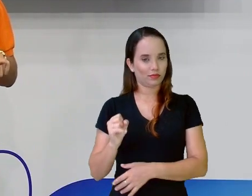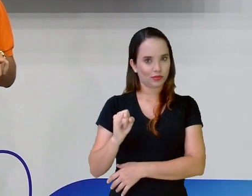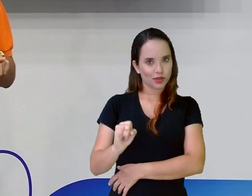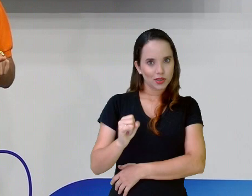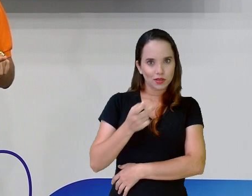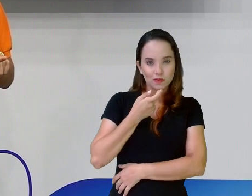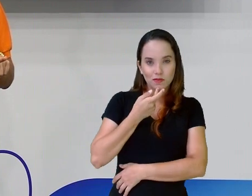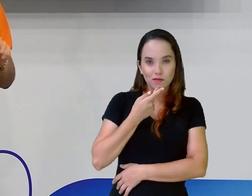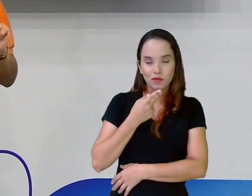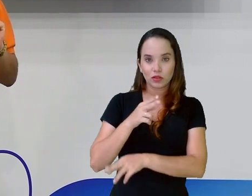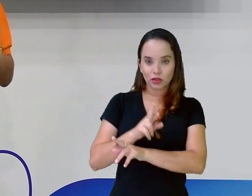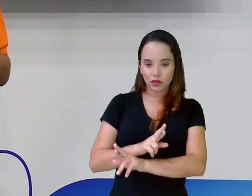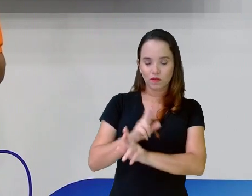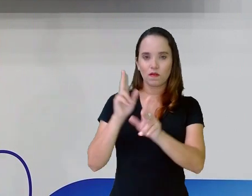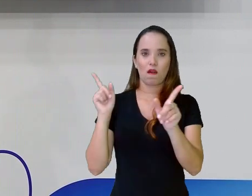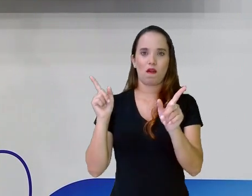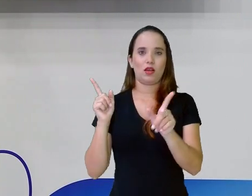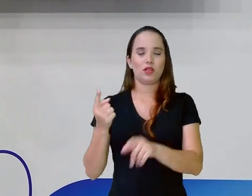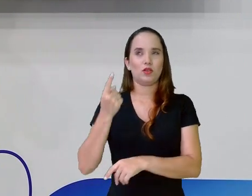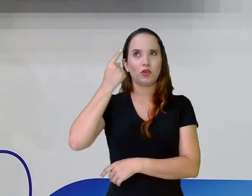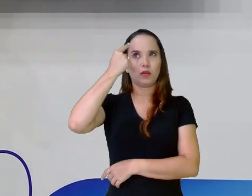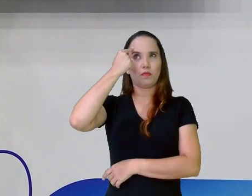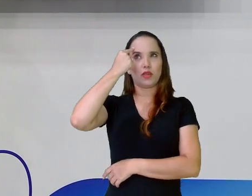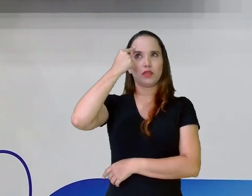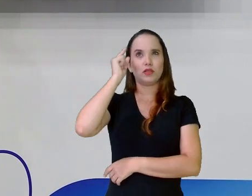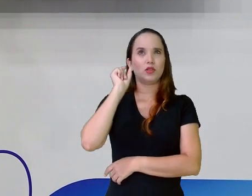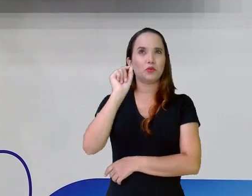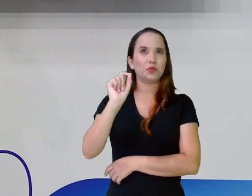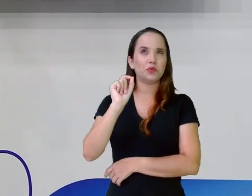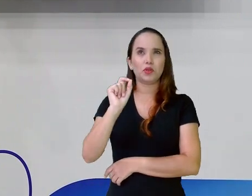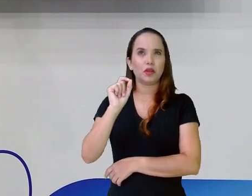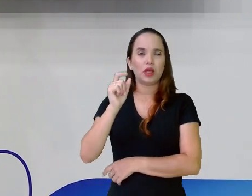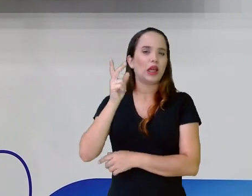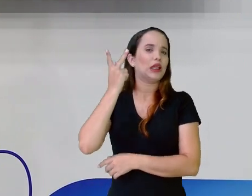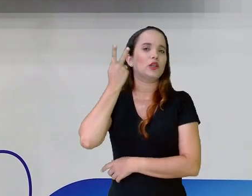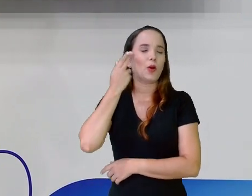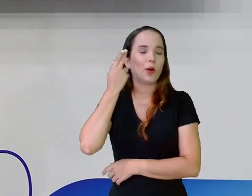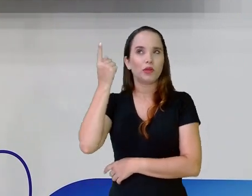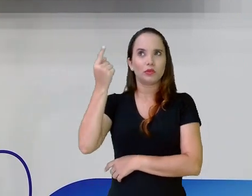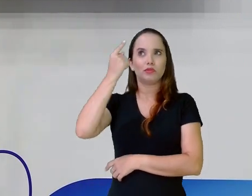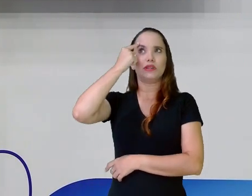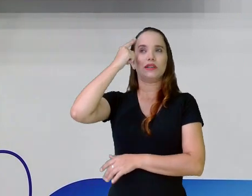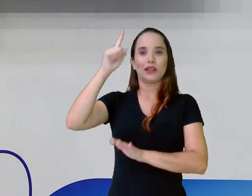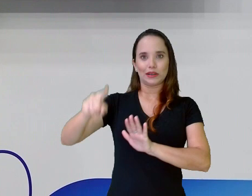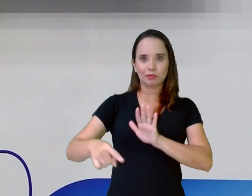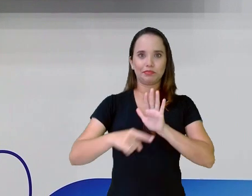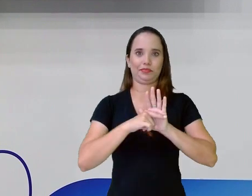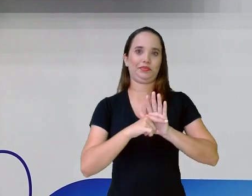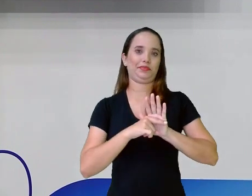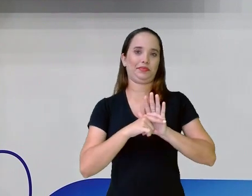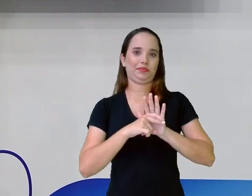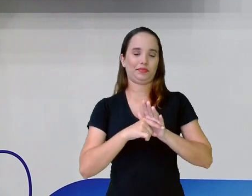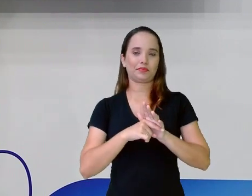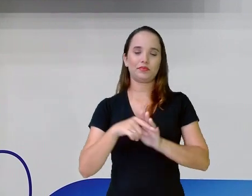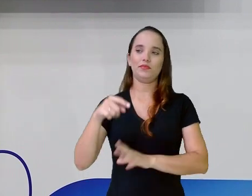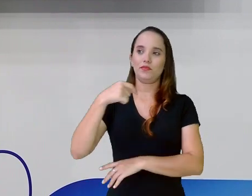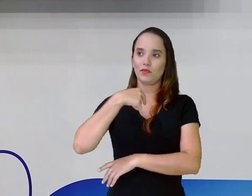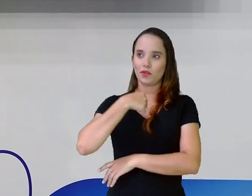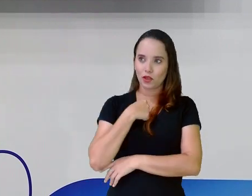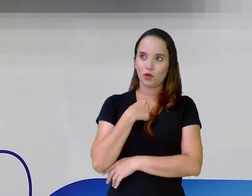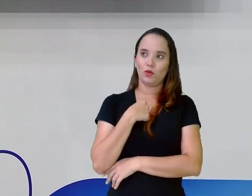falando diferença, a gente está pensando automaticamente em subtração. Eu